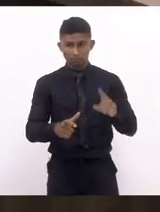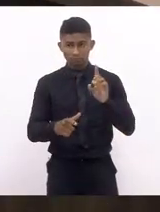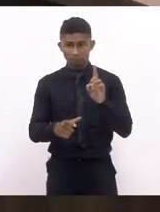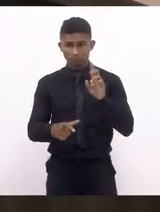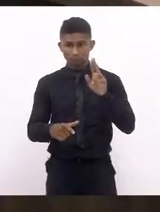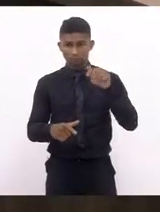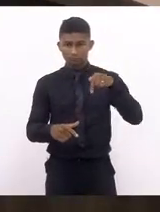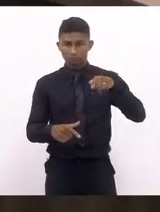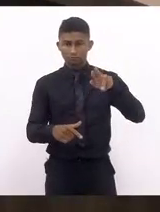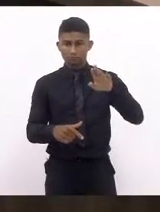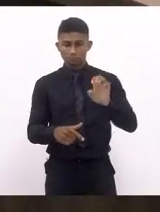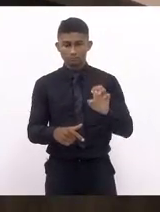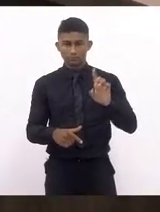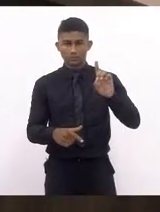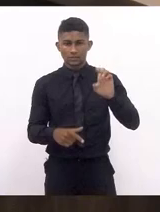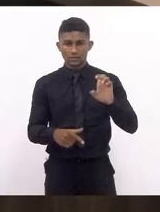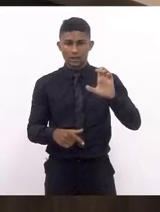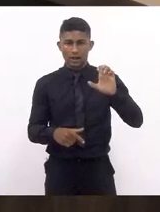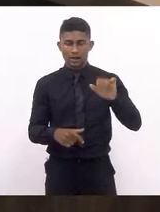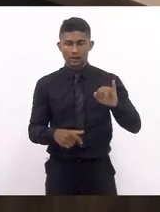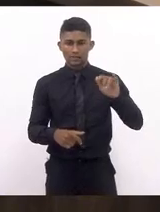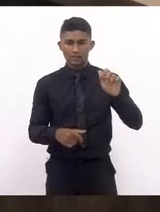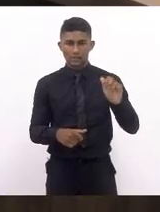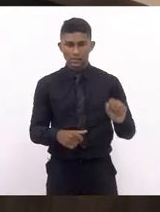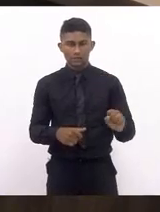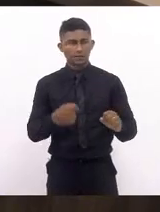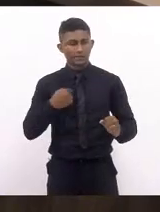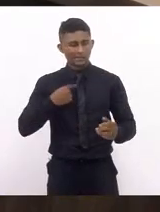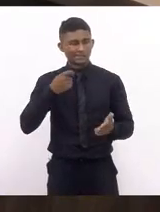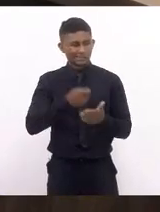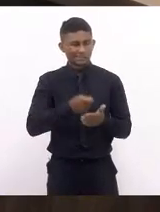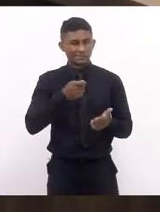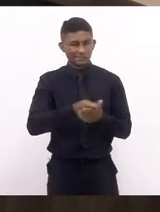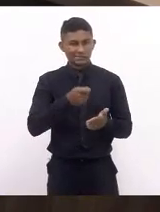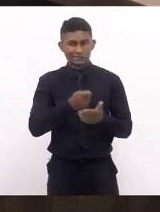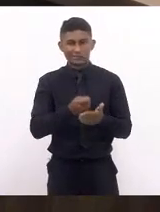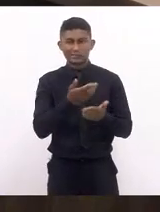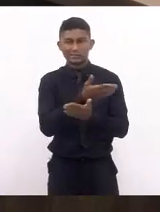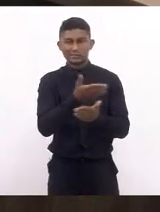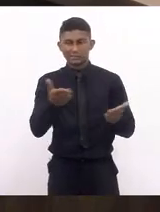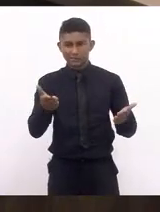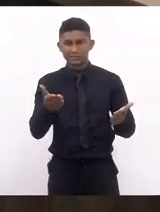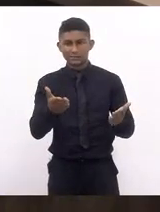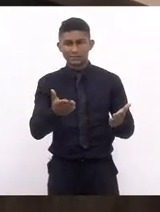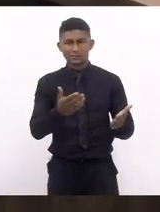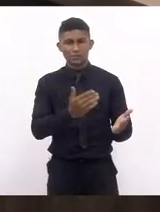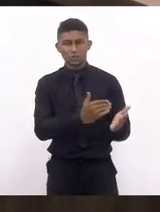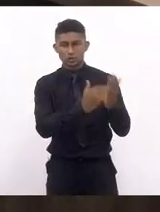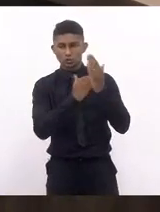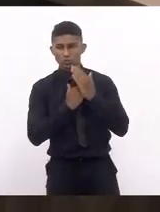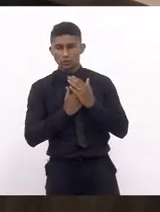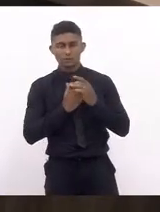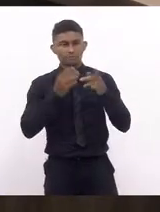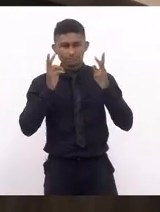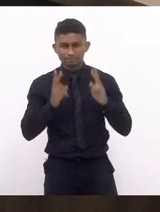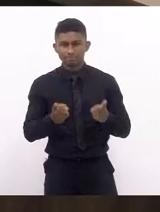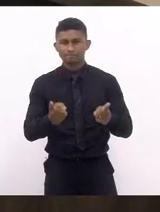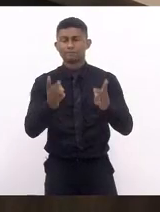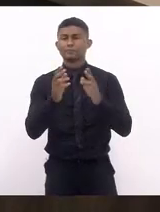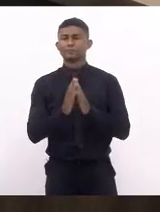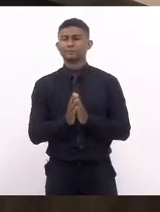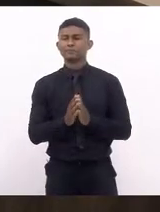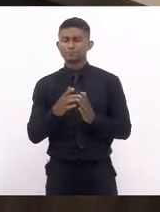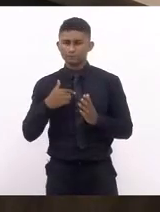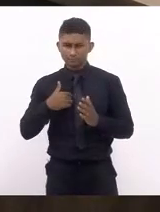perturbei muito exame os amigos mas sempre estiveram ali do lado me ajudando estendendo a mão e eu